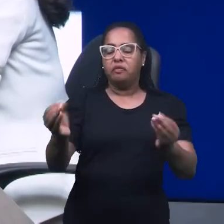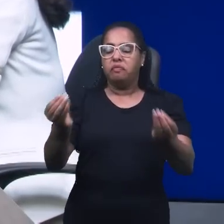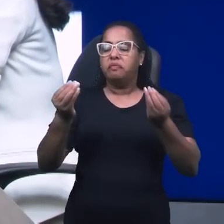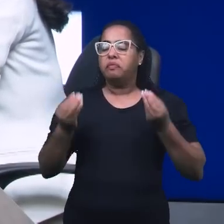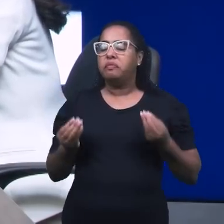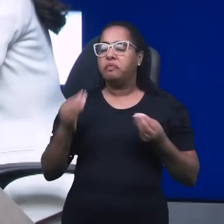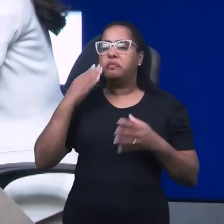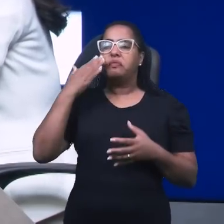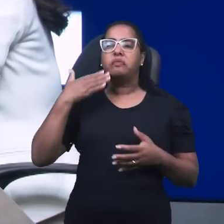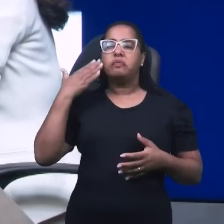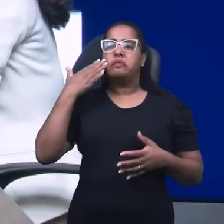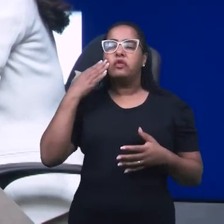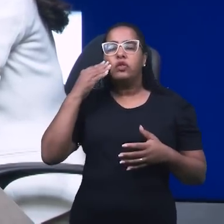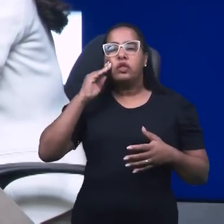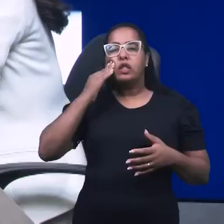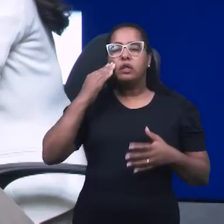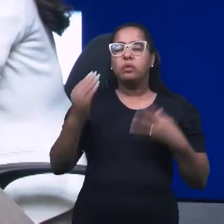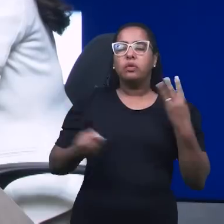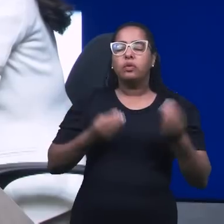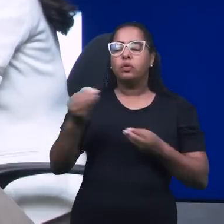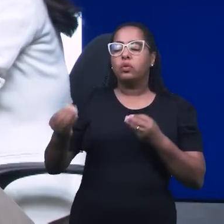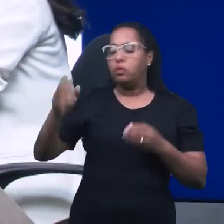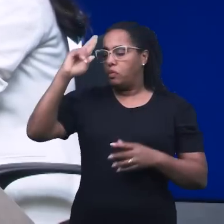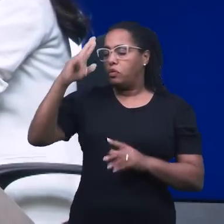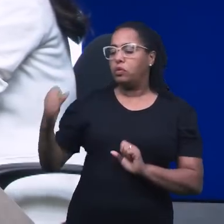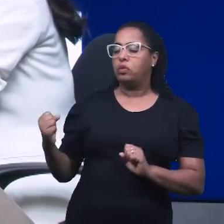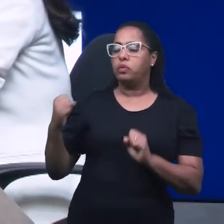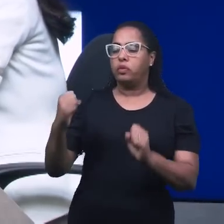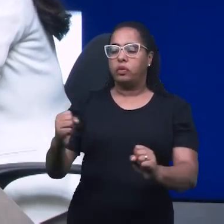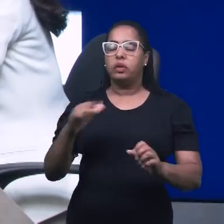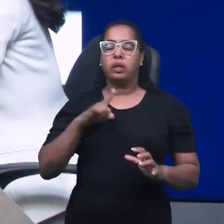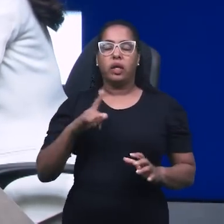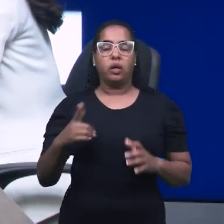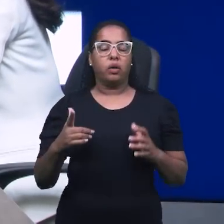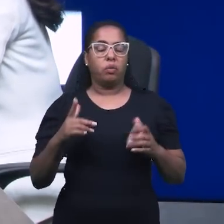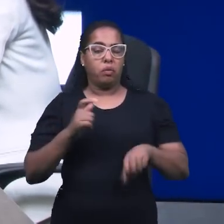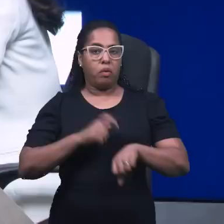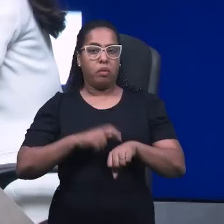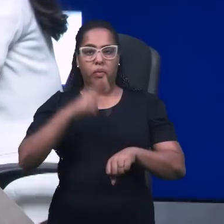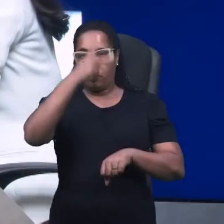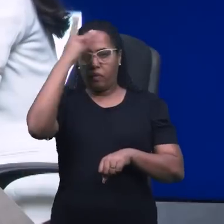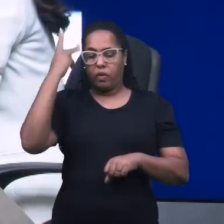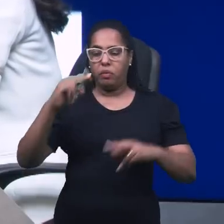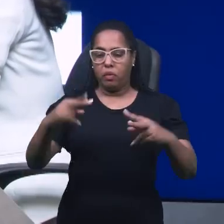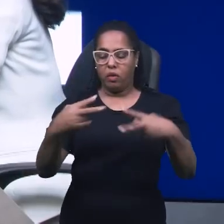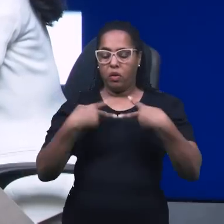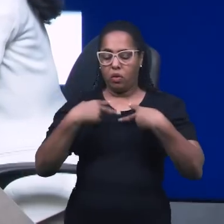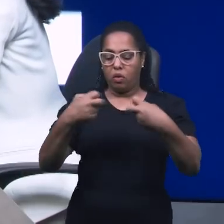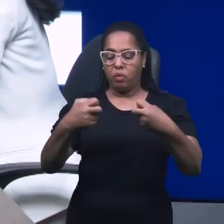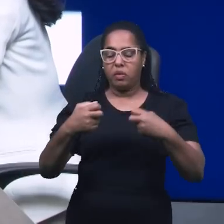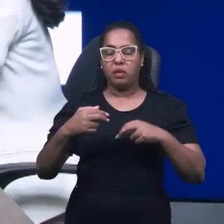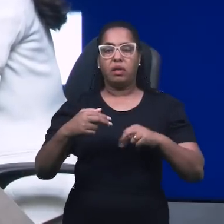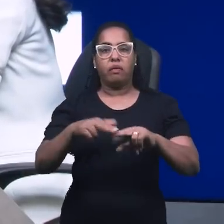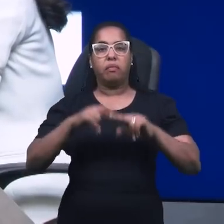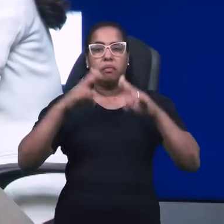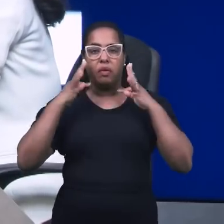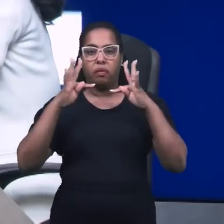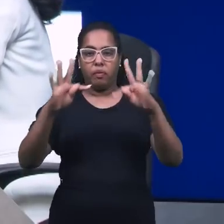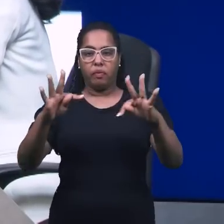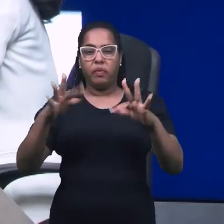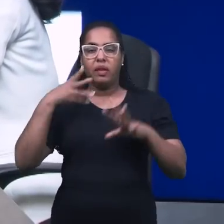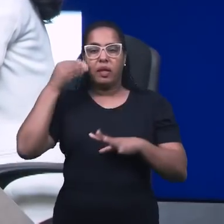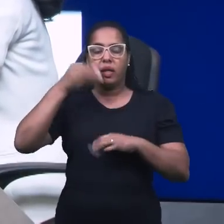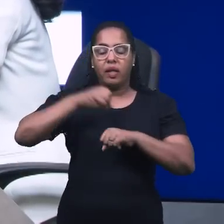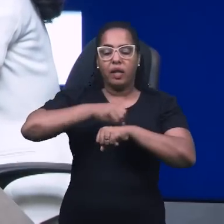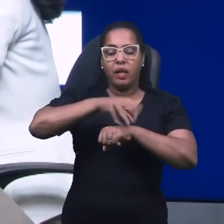dá entendimento do poder dele. E quando as pessoas observam isso nas nossas vidas, através do nosso testemunho, através das experiências